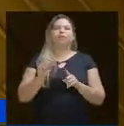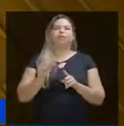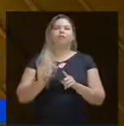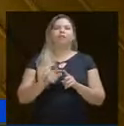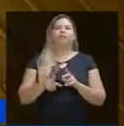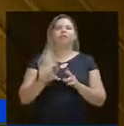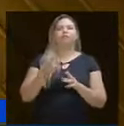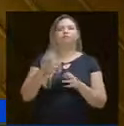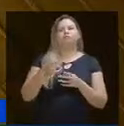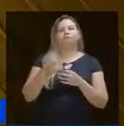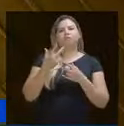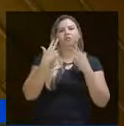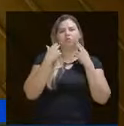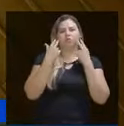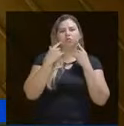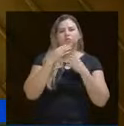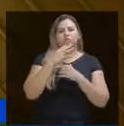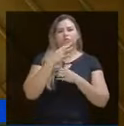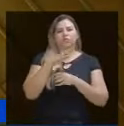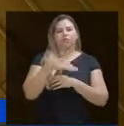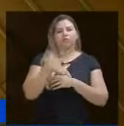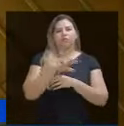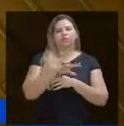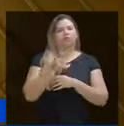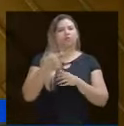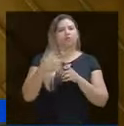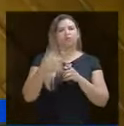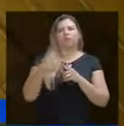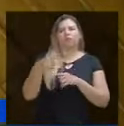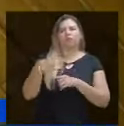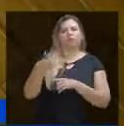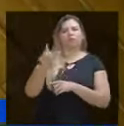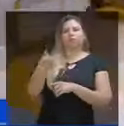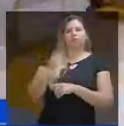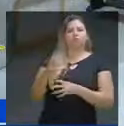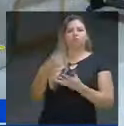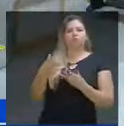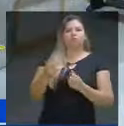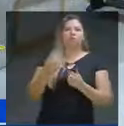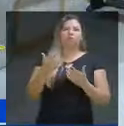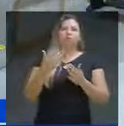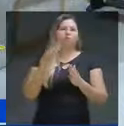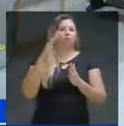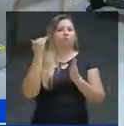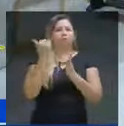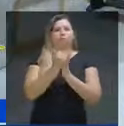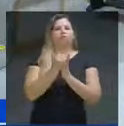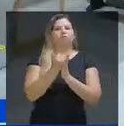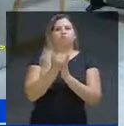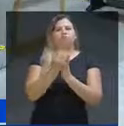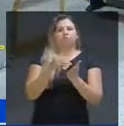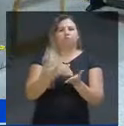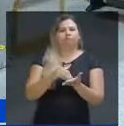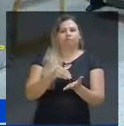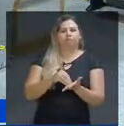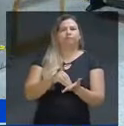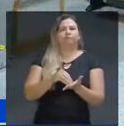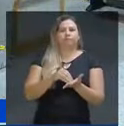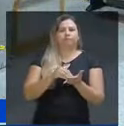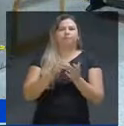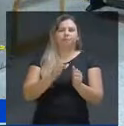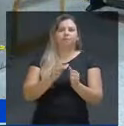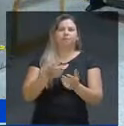pecuniária, por descumprimento de obrigação eleitoral, multa judicial eleitoral, que é uma sanção